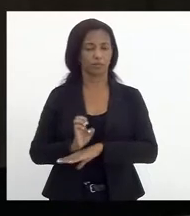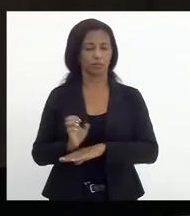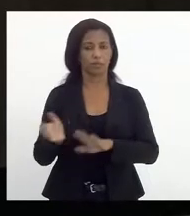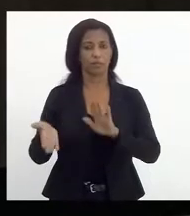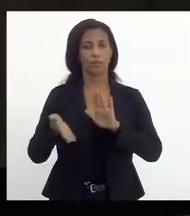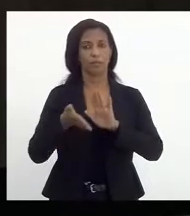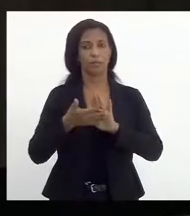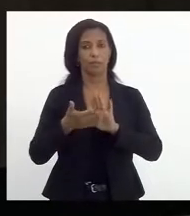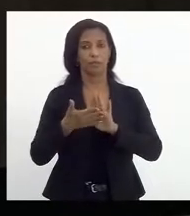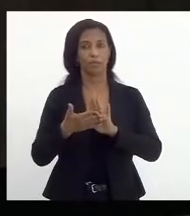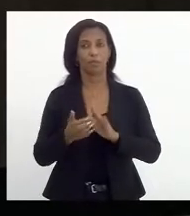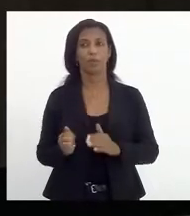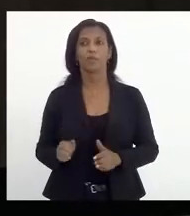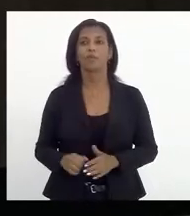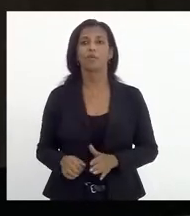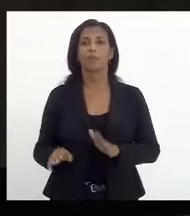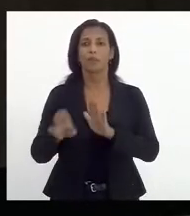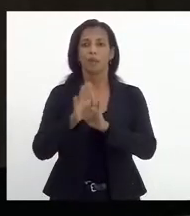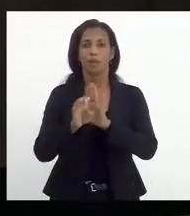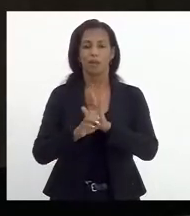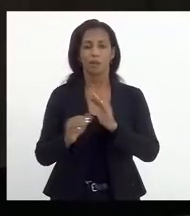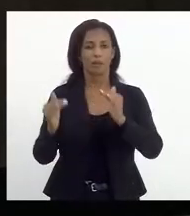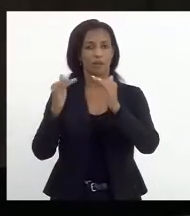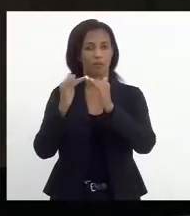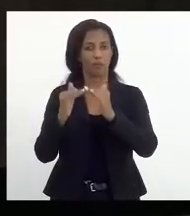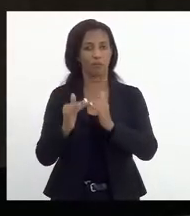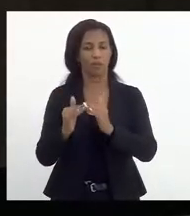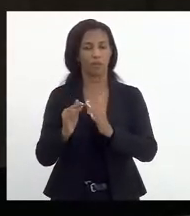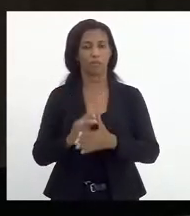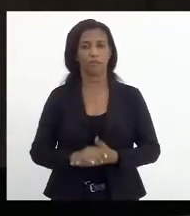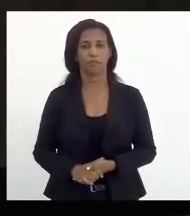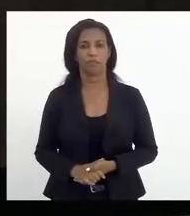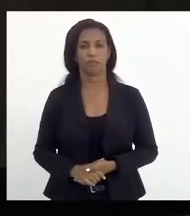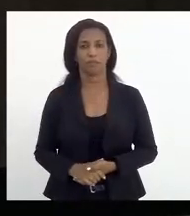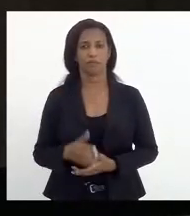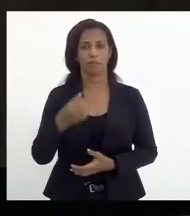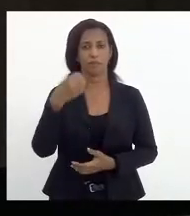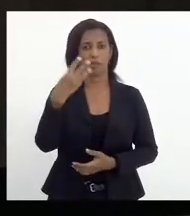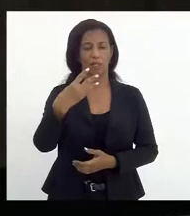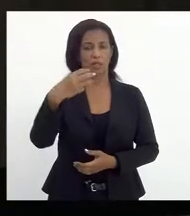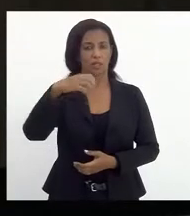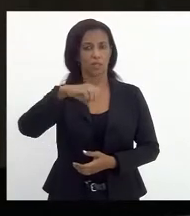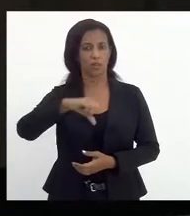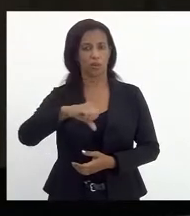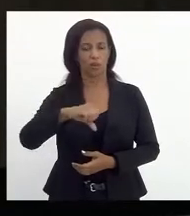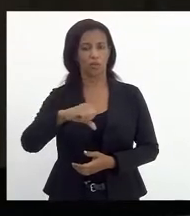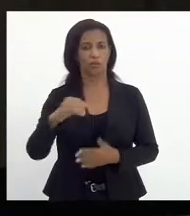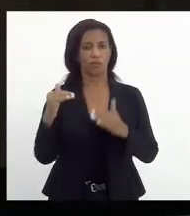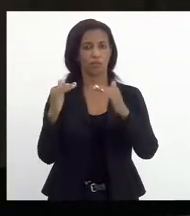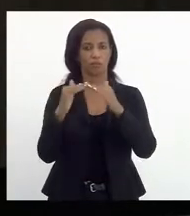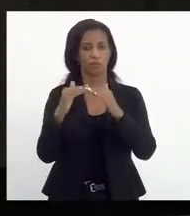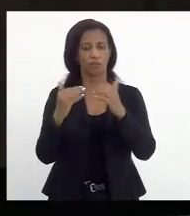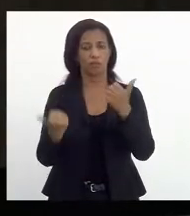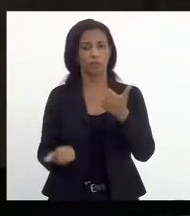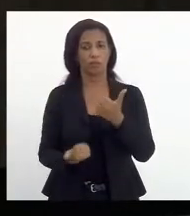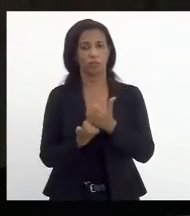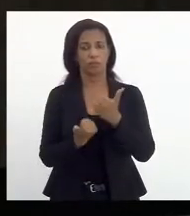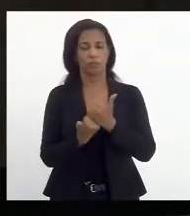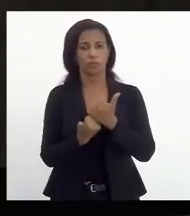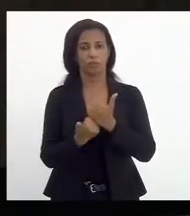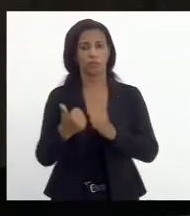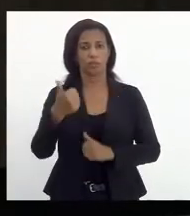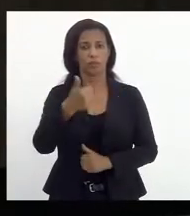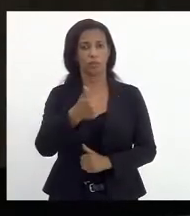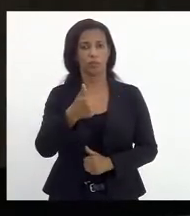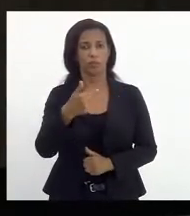parecer sobre as emendas de plenário favorável às emendas 3 e 9, favorável com subemenda aglutinativa às emendas